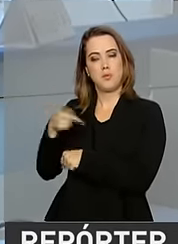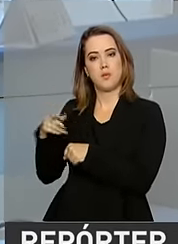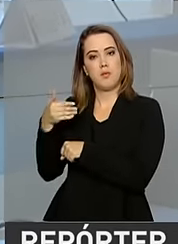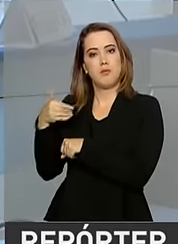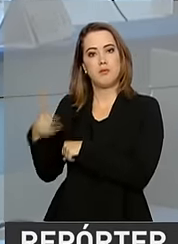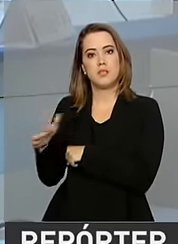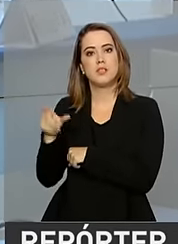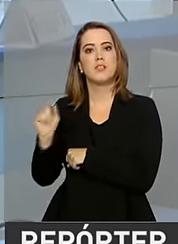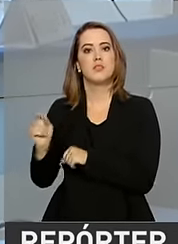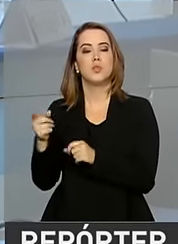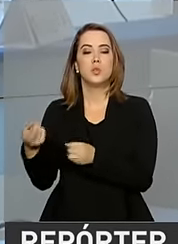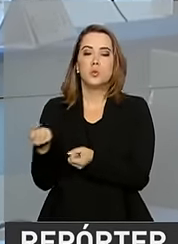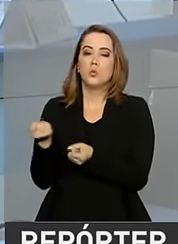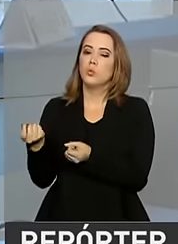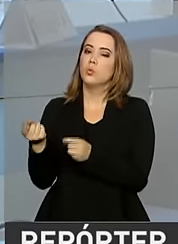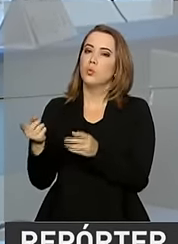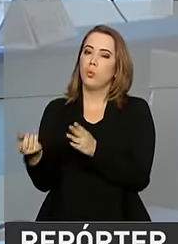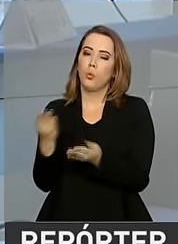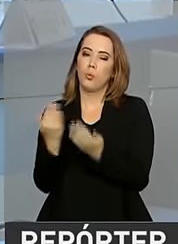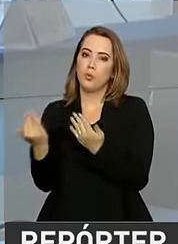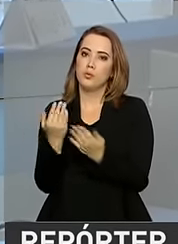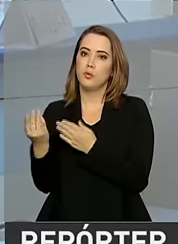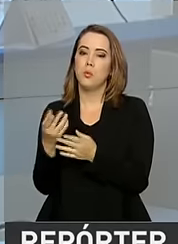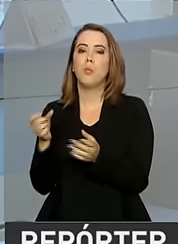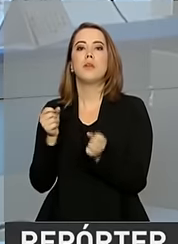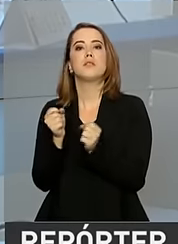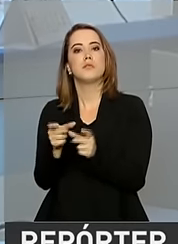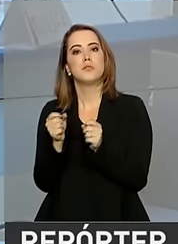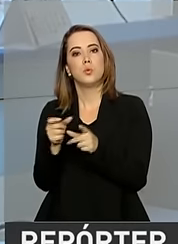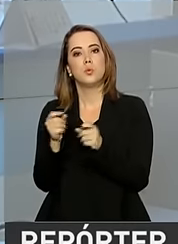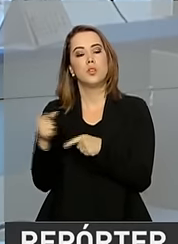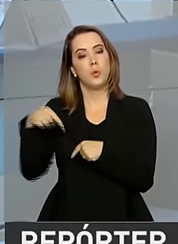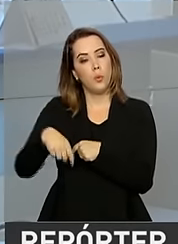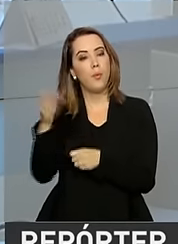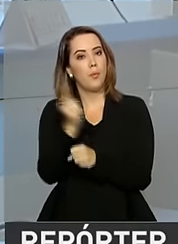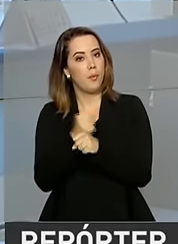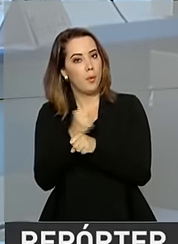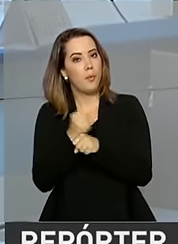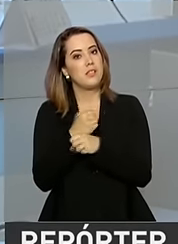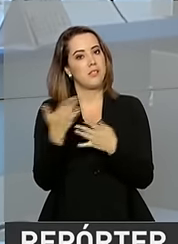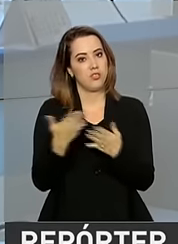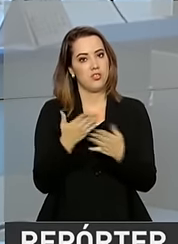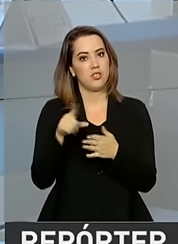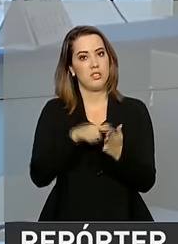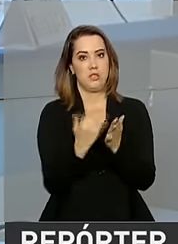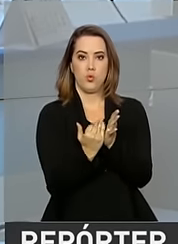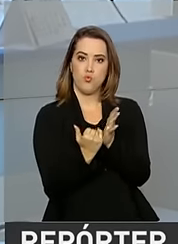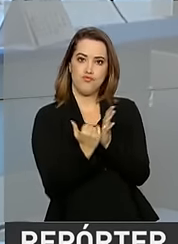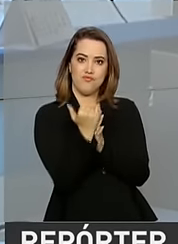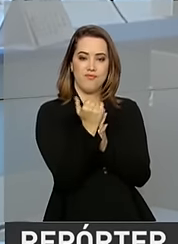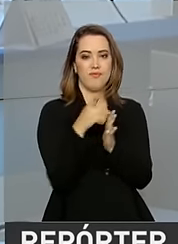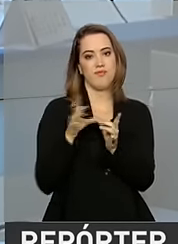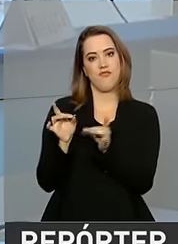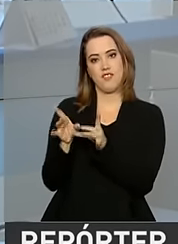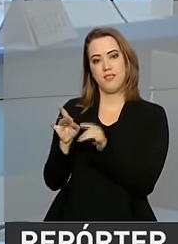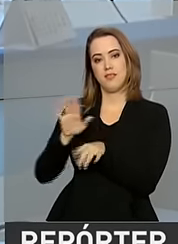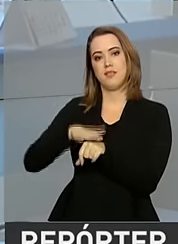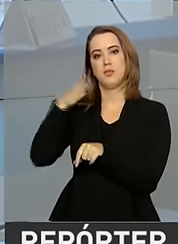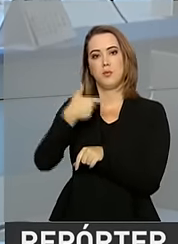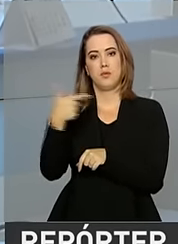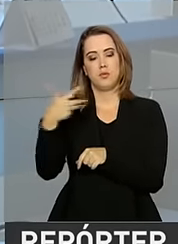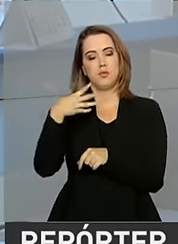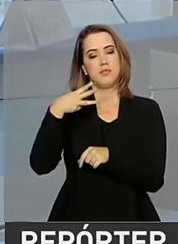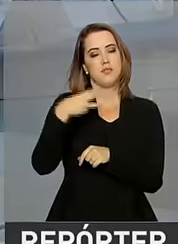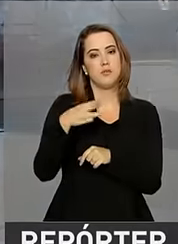no primeiro semestre deste ano. O resultado é um superávit na balança comercial de mais de 23,5 bilhões de